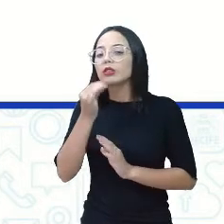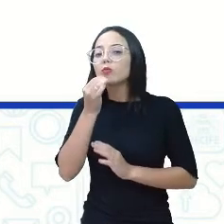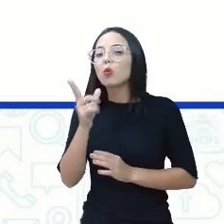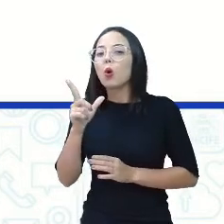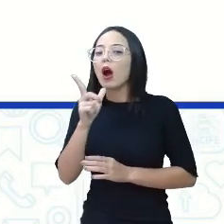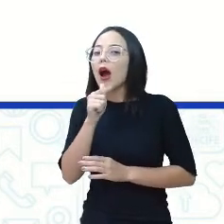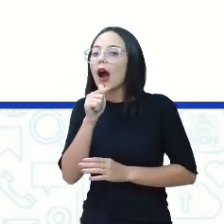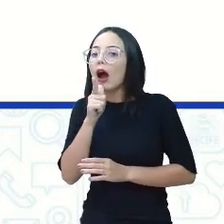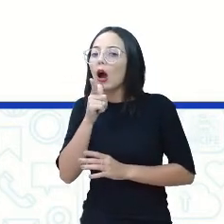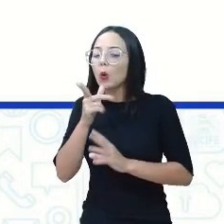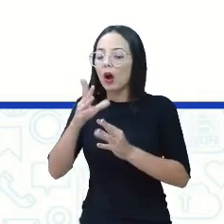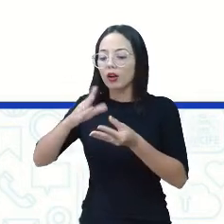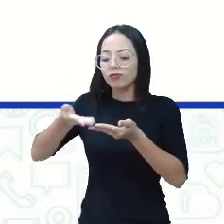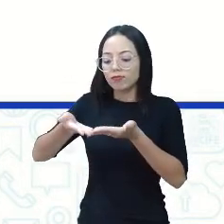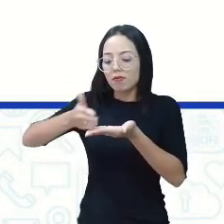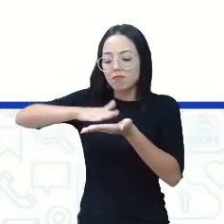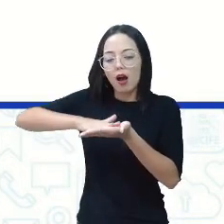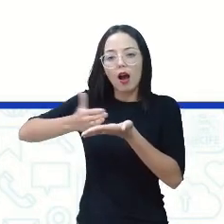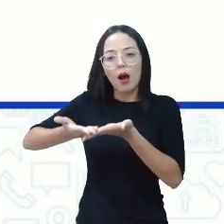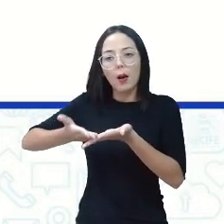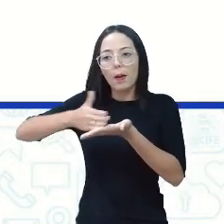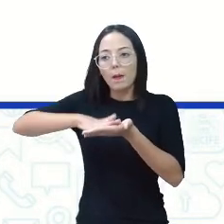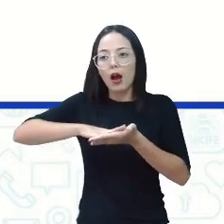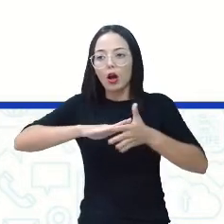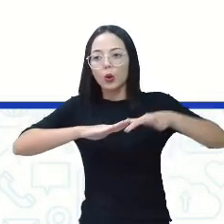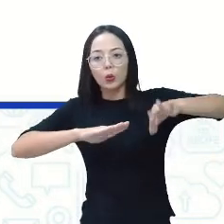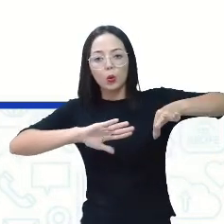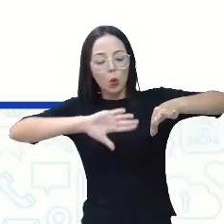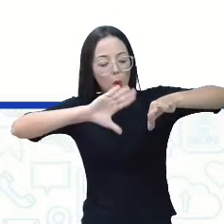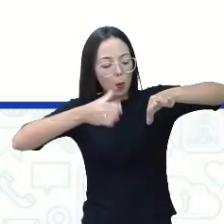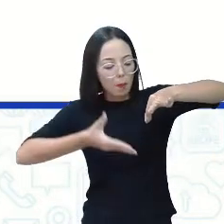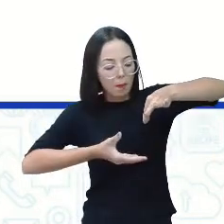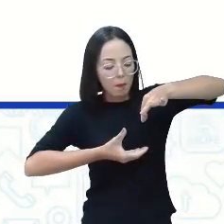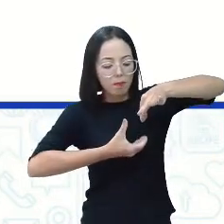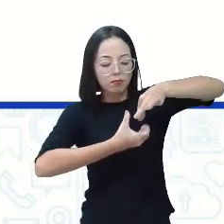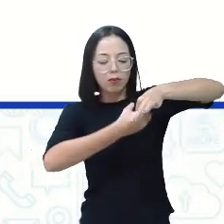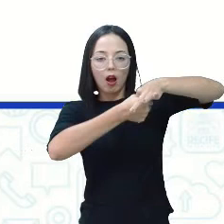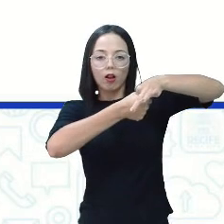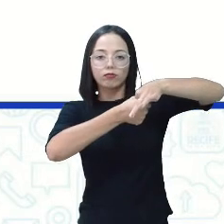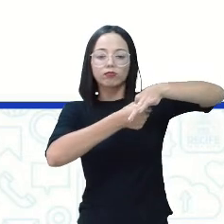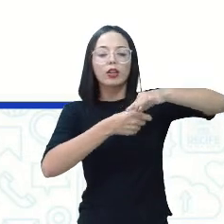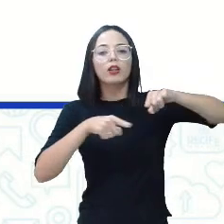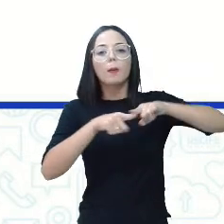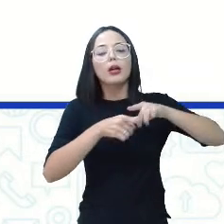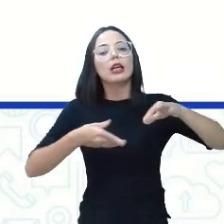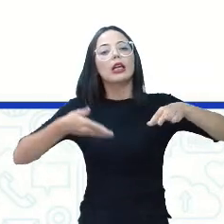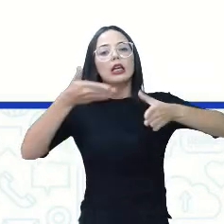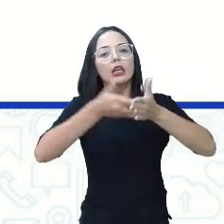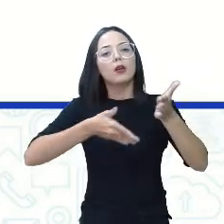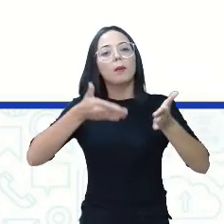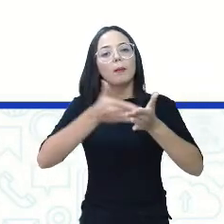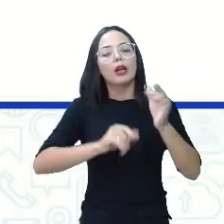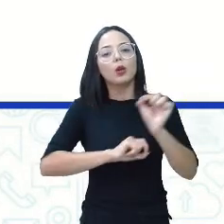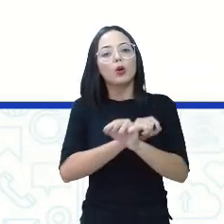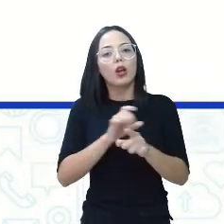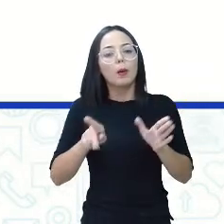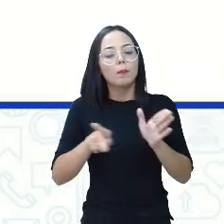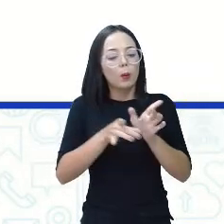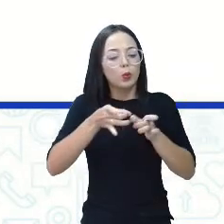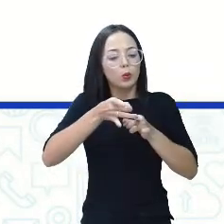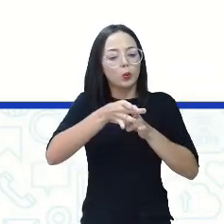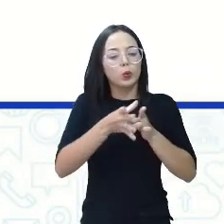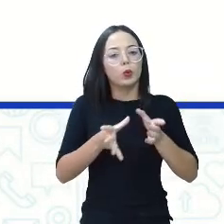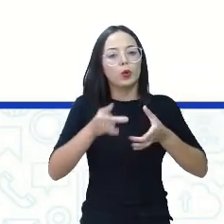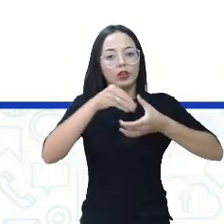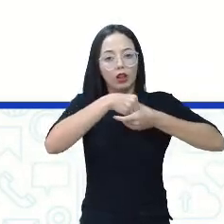água, dobrada e colocada profundamente na vagina, onde bloqueia a entrada dos espermatozoides. Lembrando que